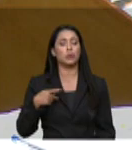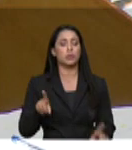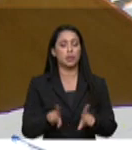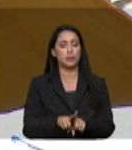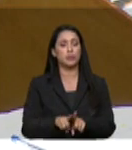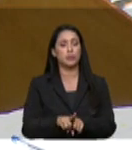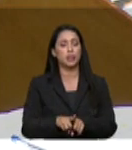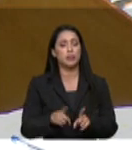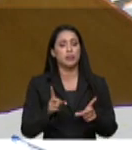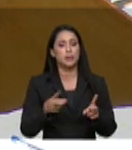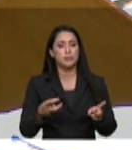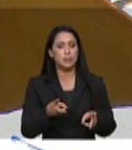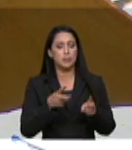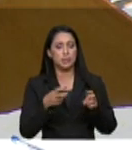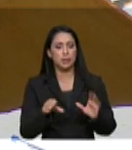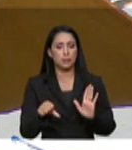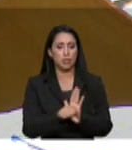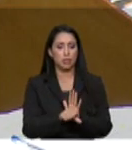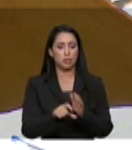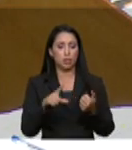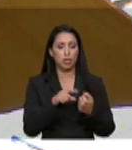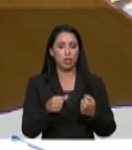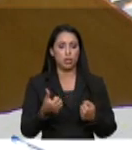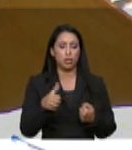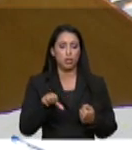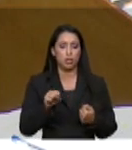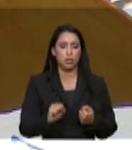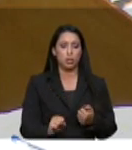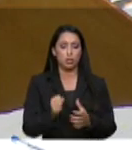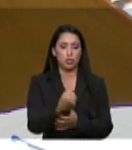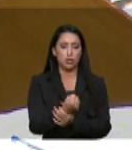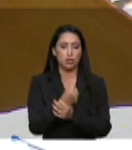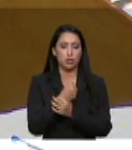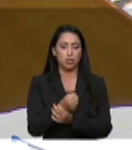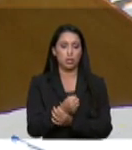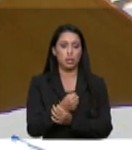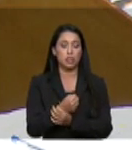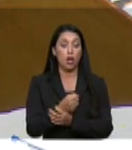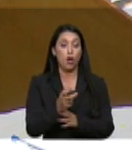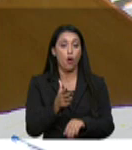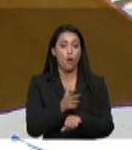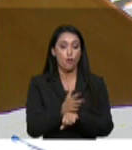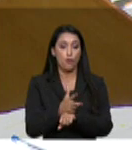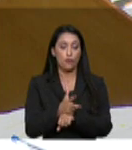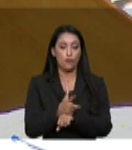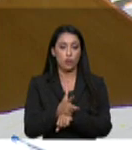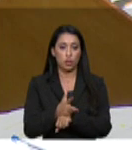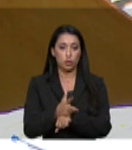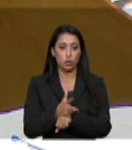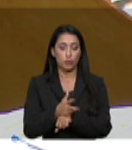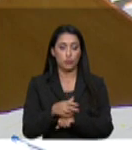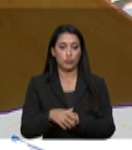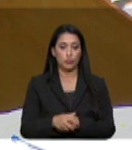crime previsto no artigo 18 da então Lei de Segurança Nacional o vídeo